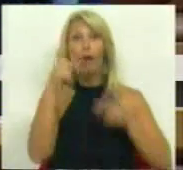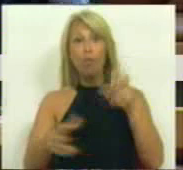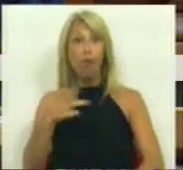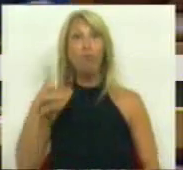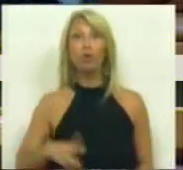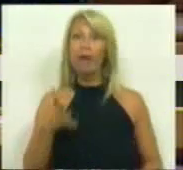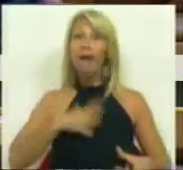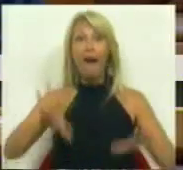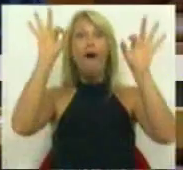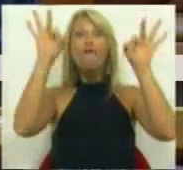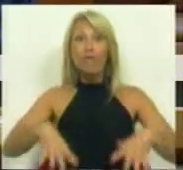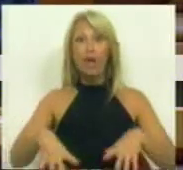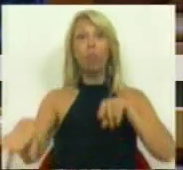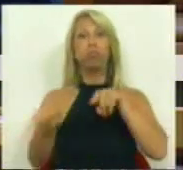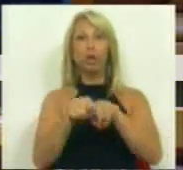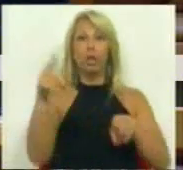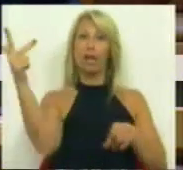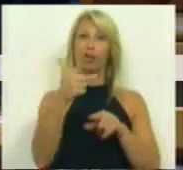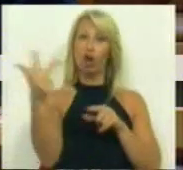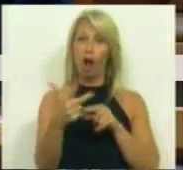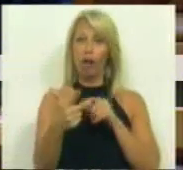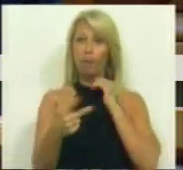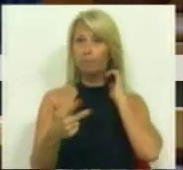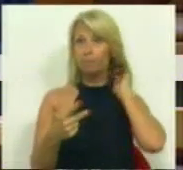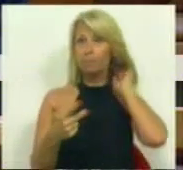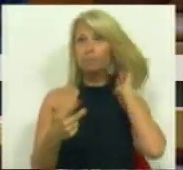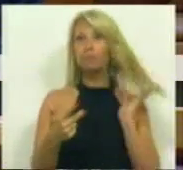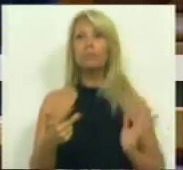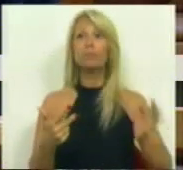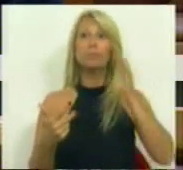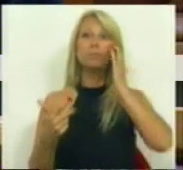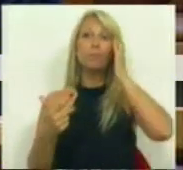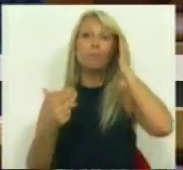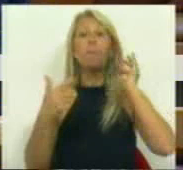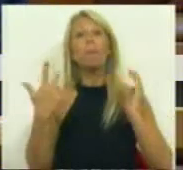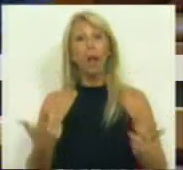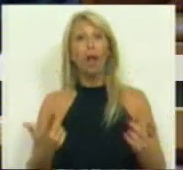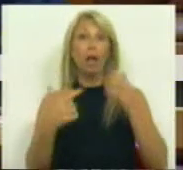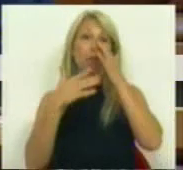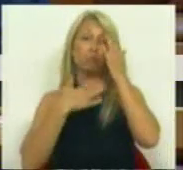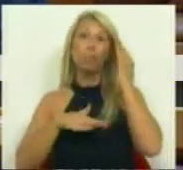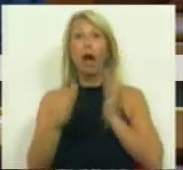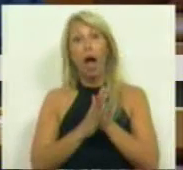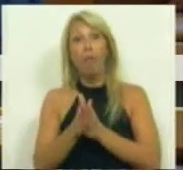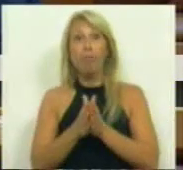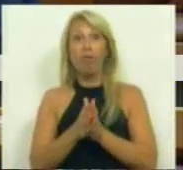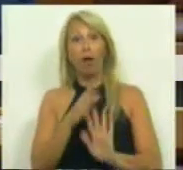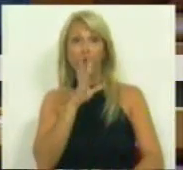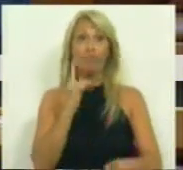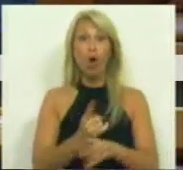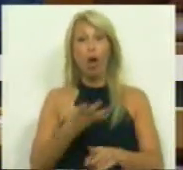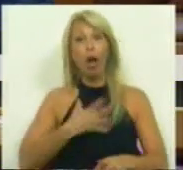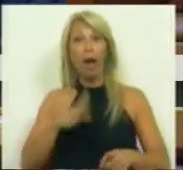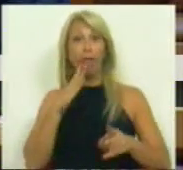ver livre da política da Troika. E, de caminho, quer se ver livre deste Governo e do Sr. Ministro de Estado e